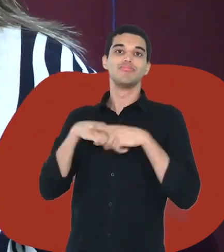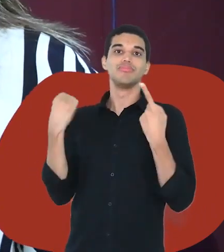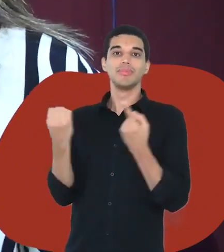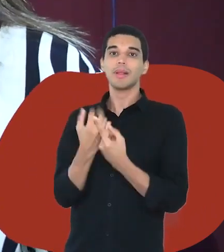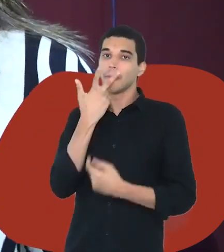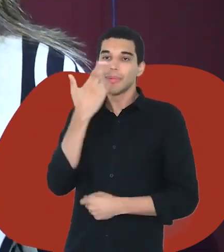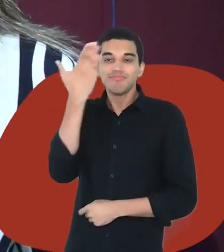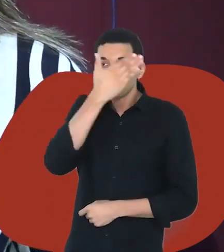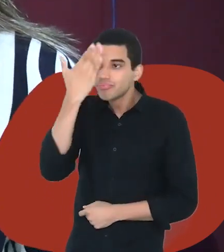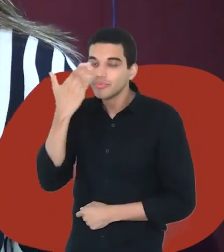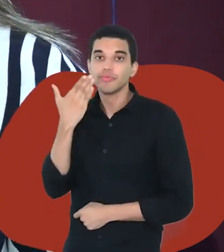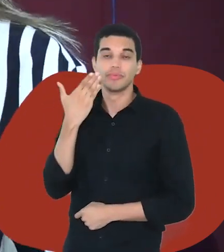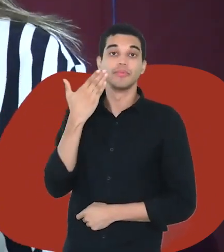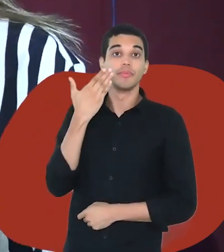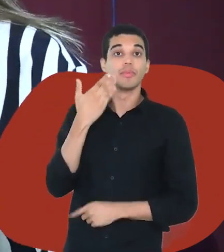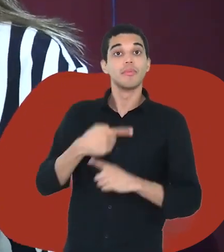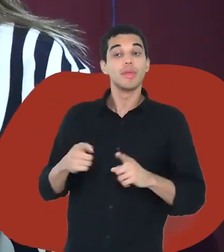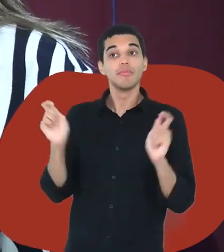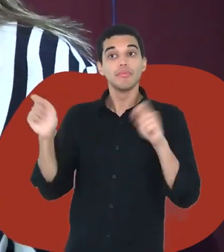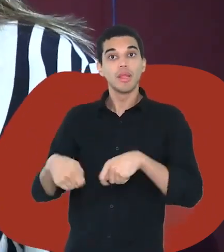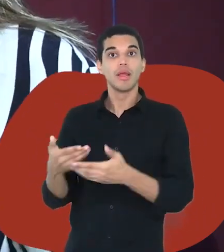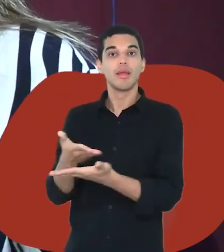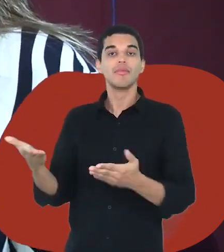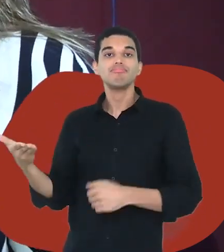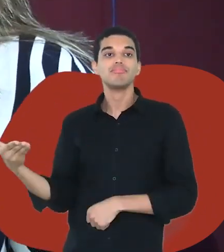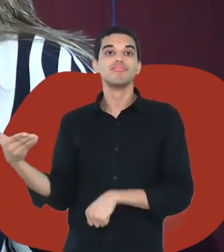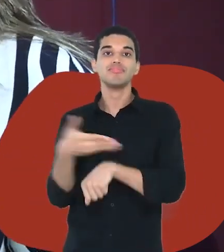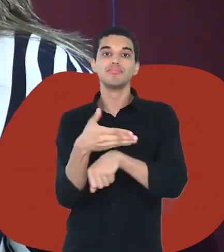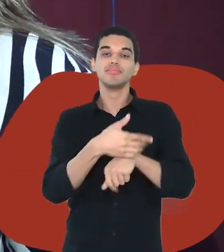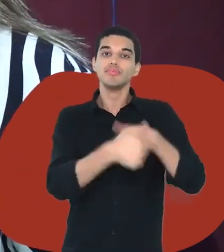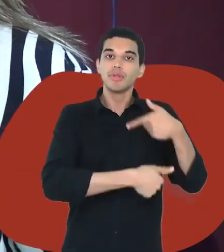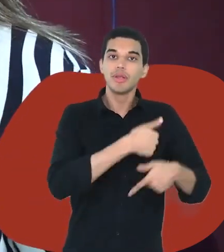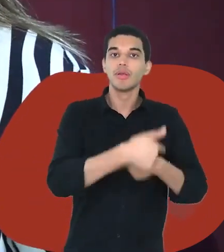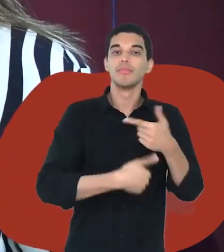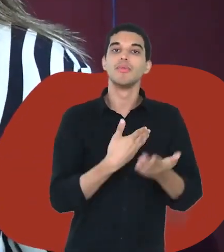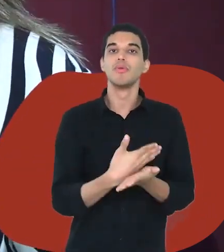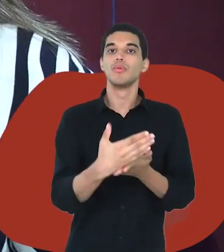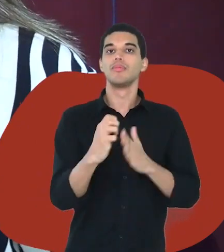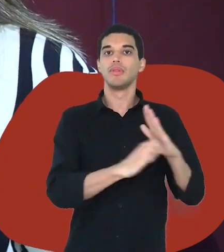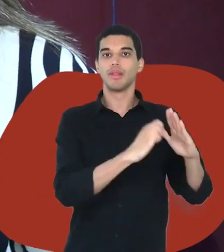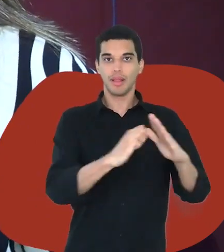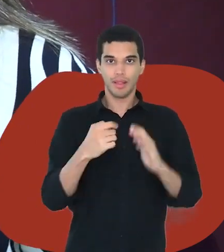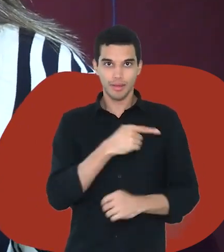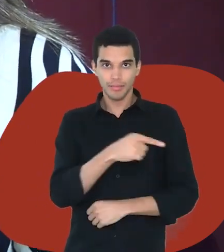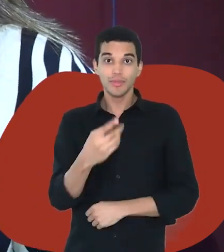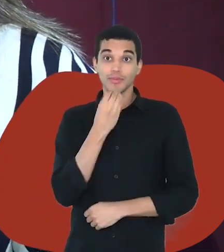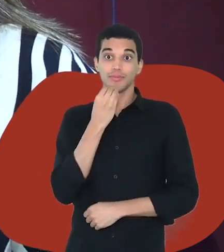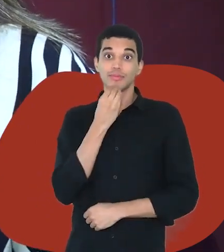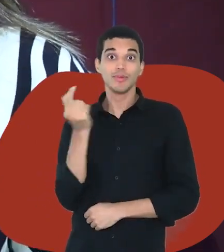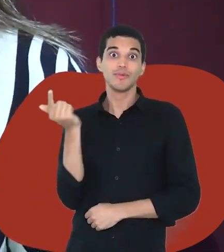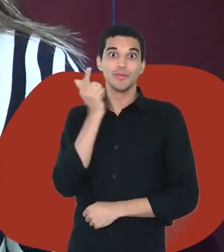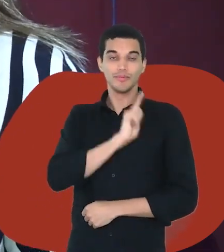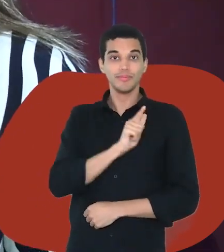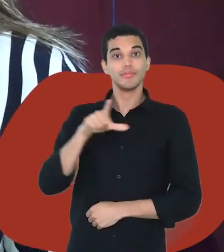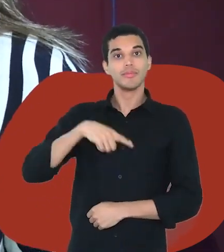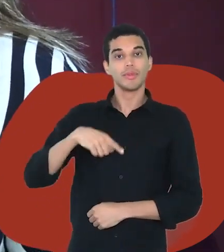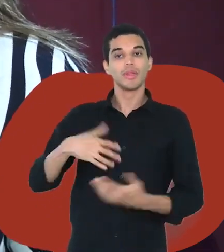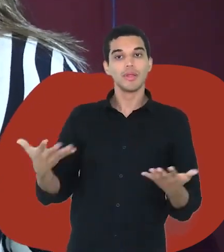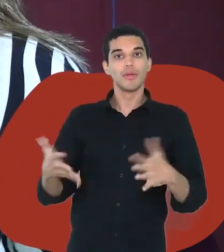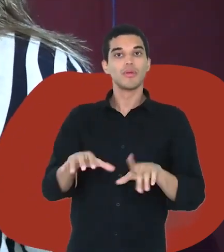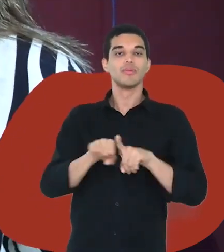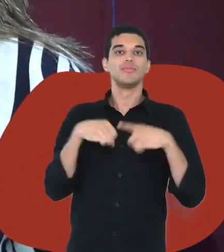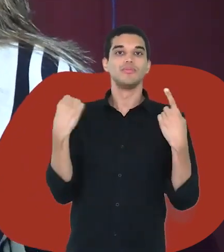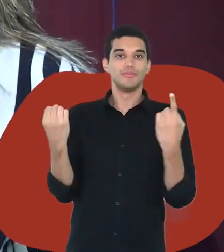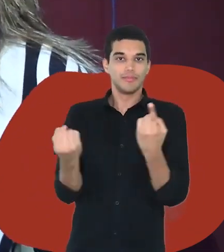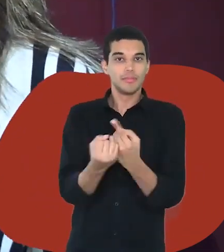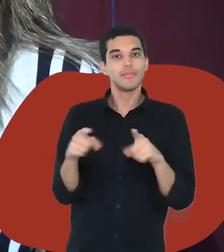tão invisíveis e que são tão invisíveis sempre pudessem entrar em suas empresas E e ter essa oportunidade né